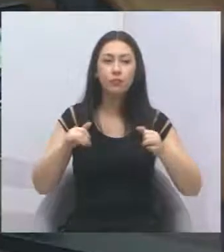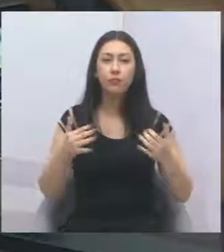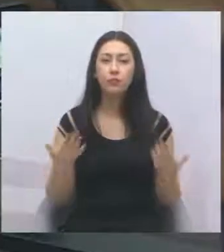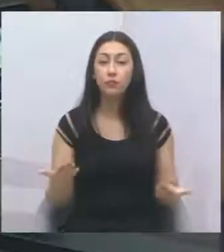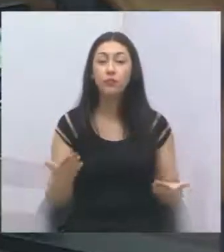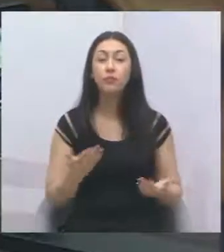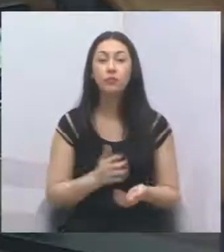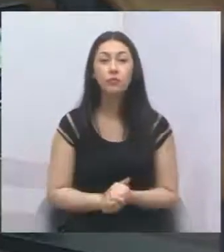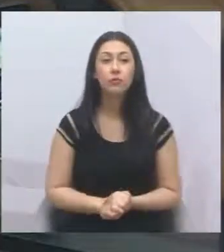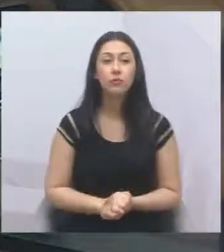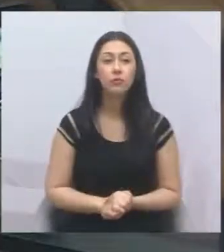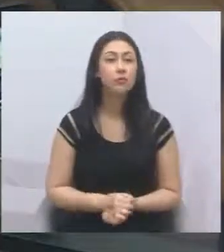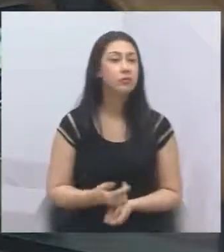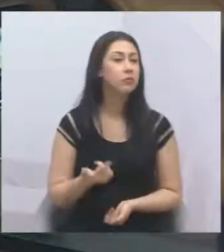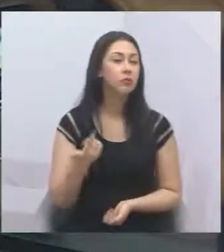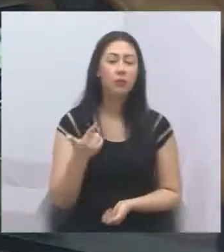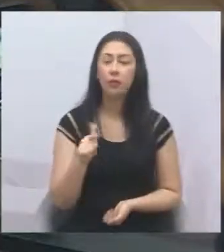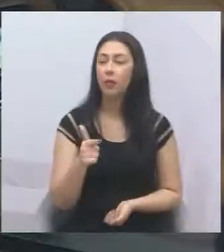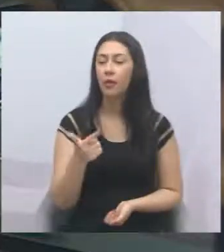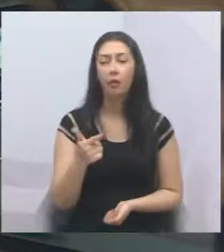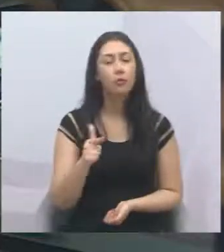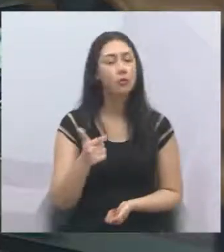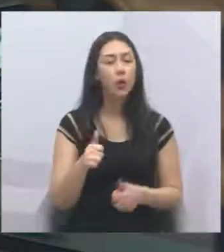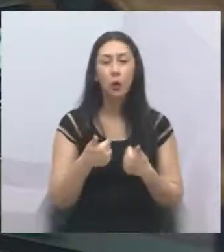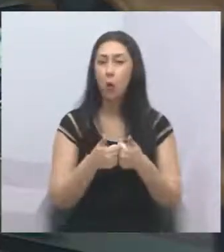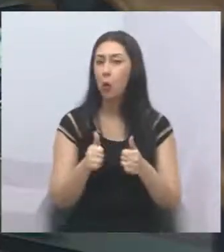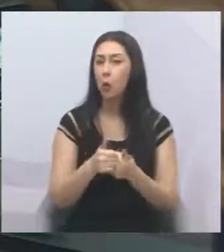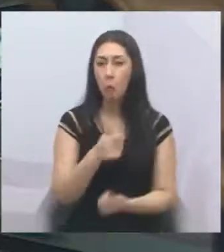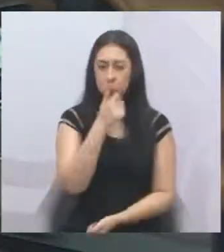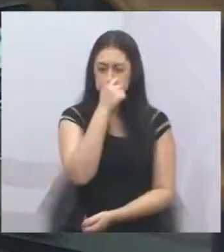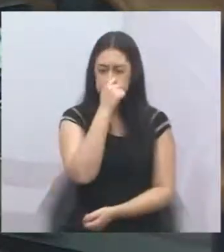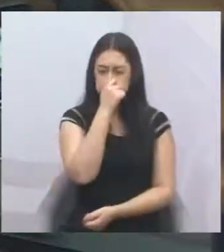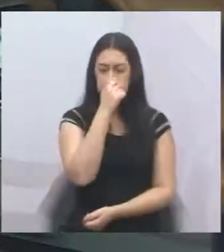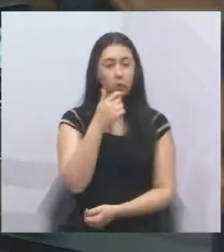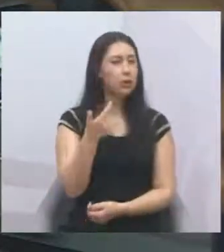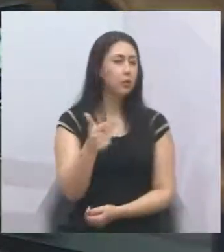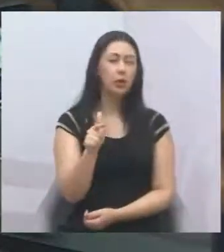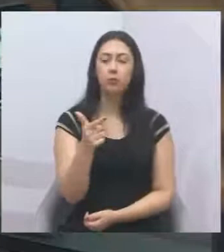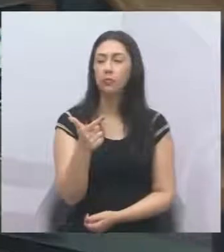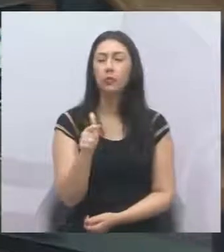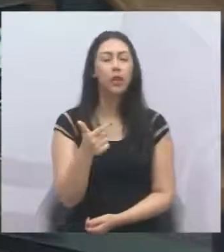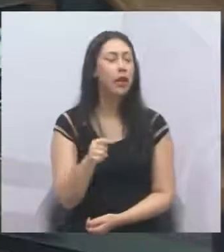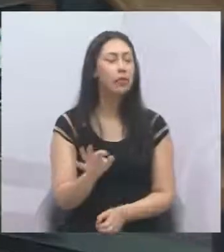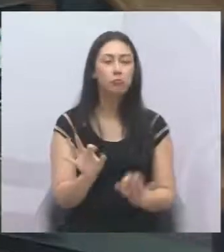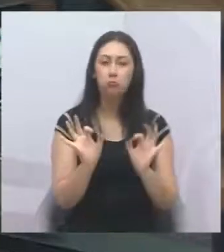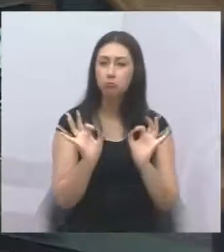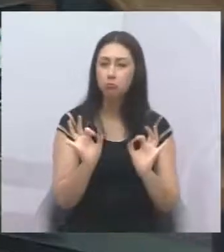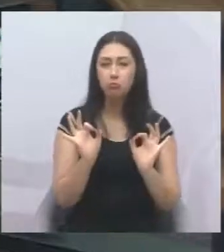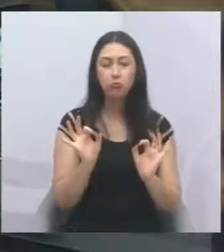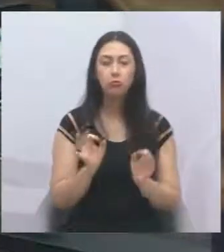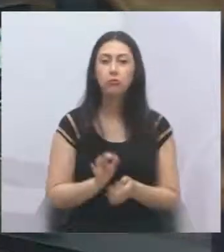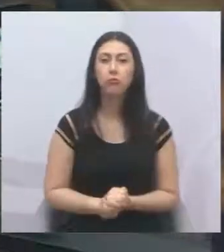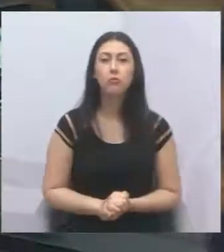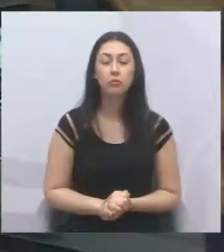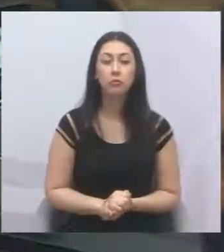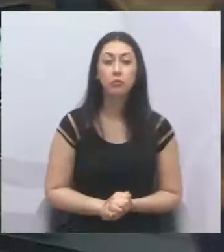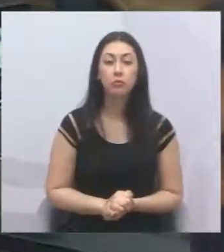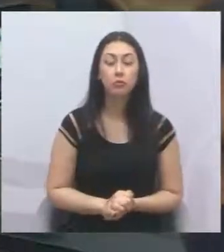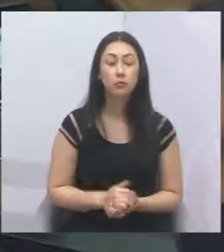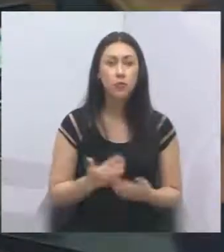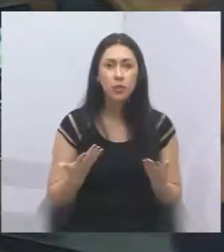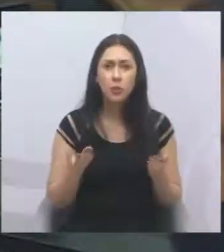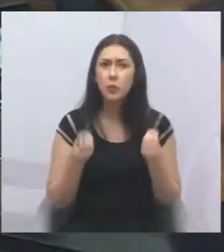que não havia superlotação nos ônibus do transporte coletivo da nossa cidade. Não